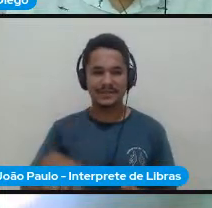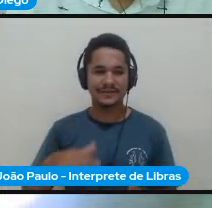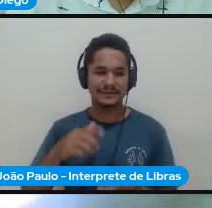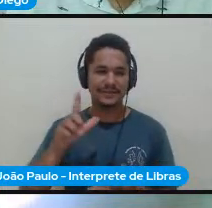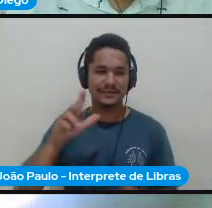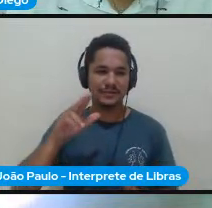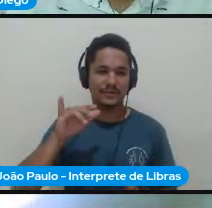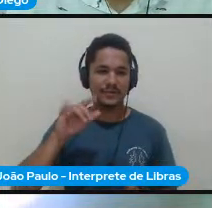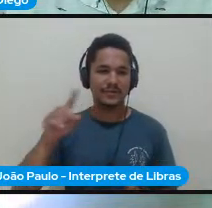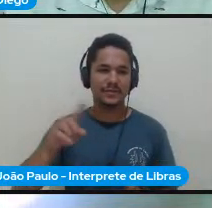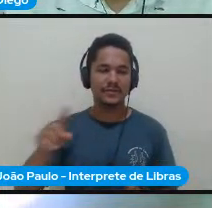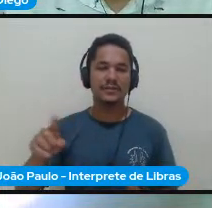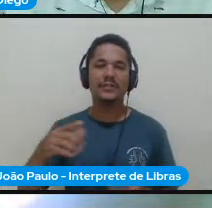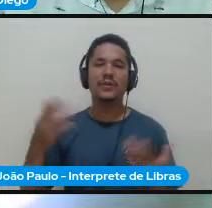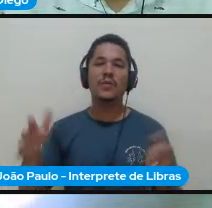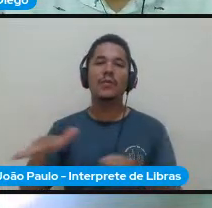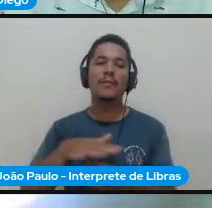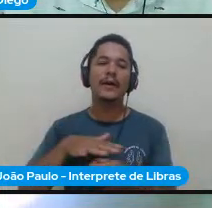que é o bairro da dona Neuza?